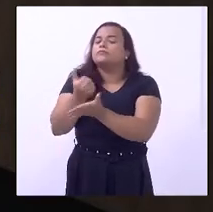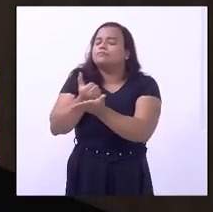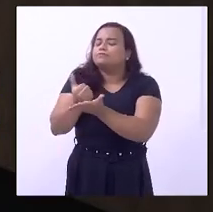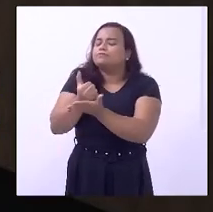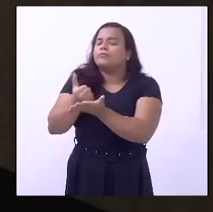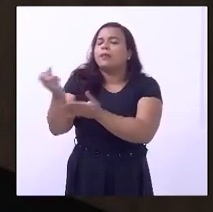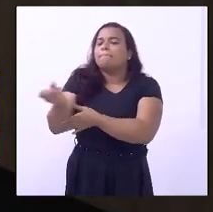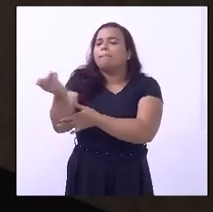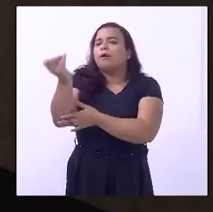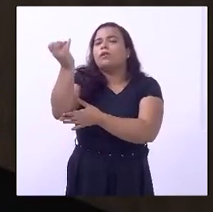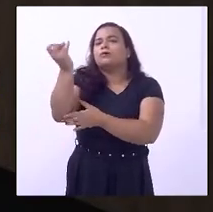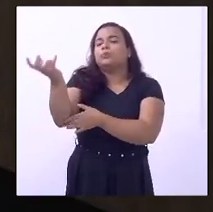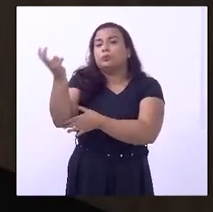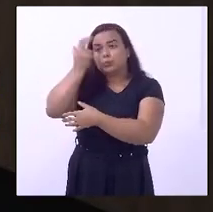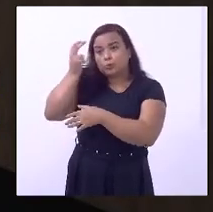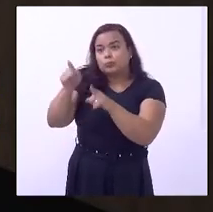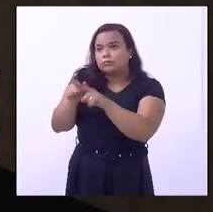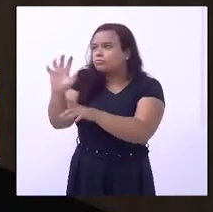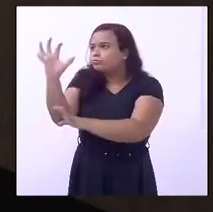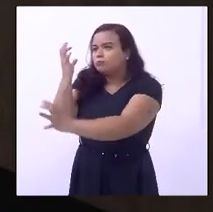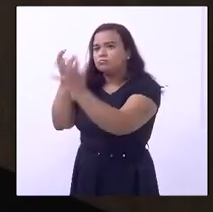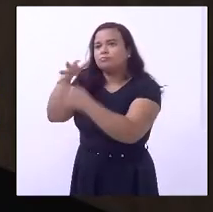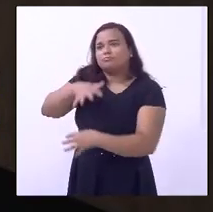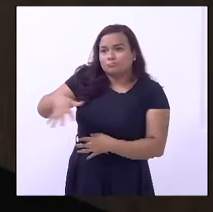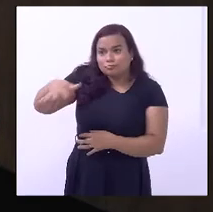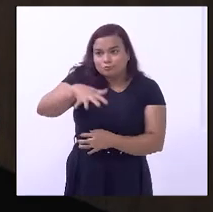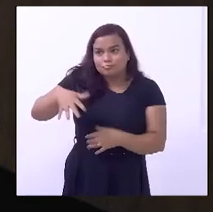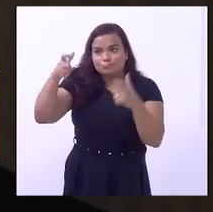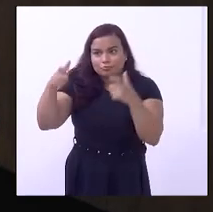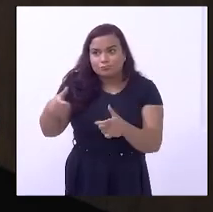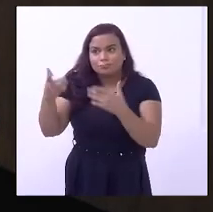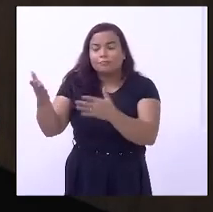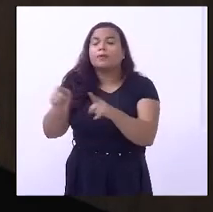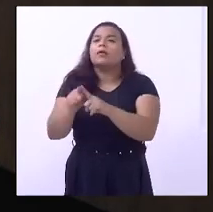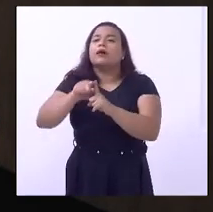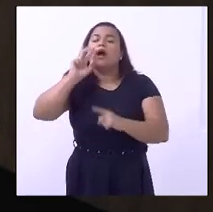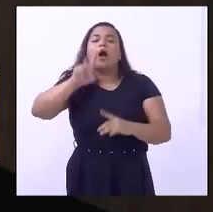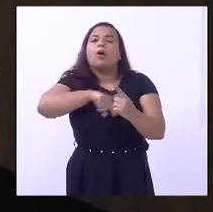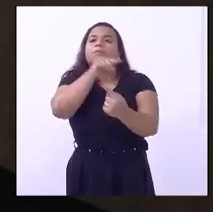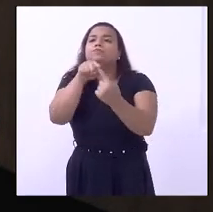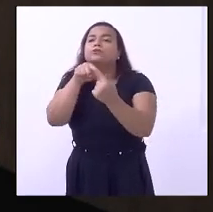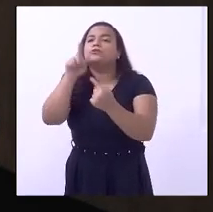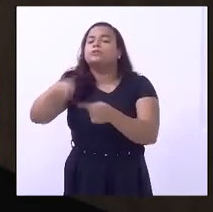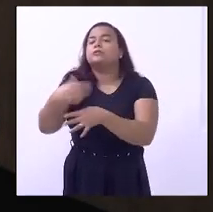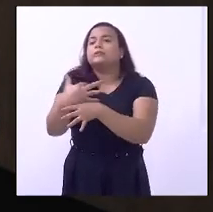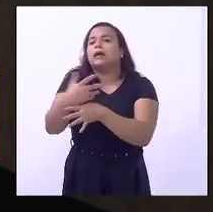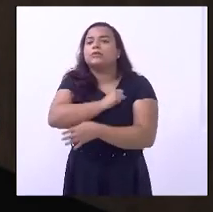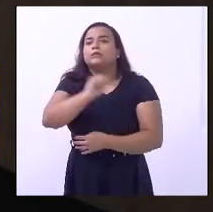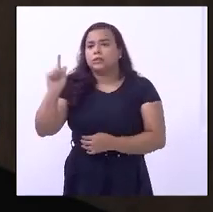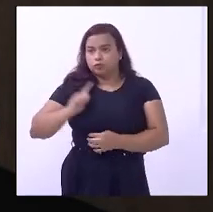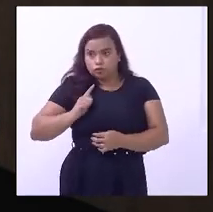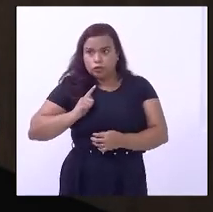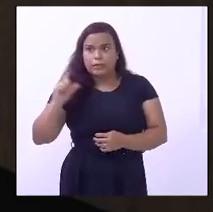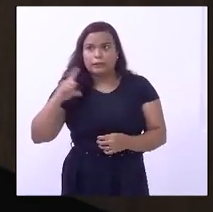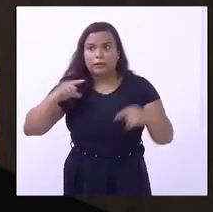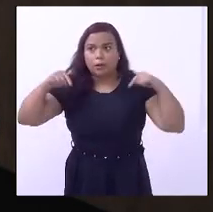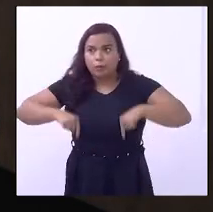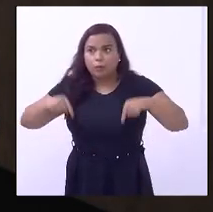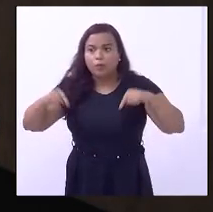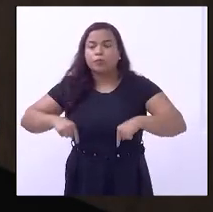cultural e ambiental do local. Visa a cidade de São Gonçalo, conta atualmente com mais